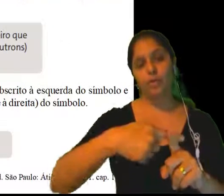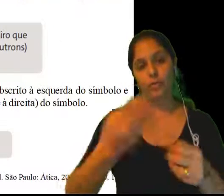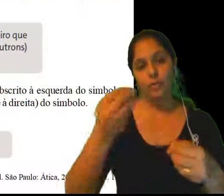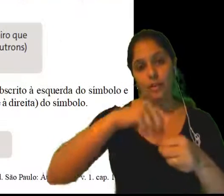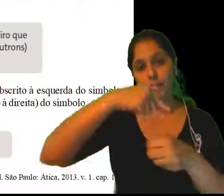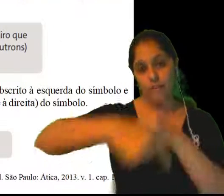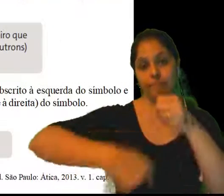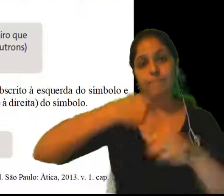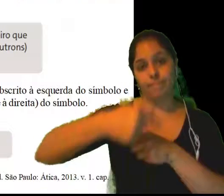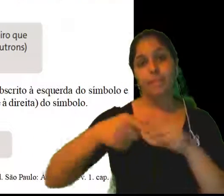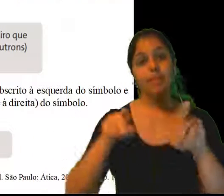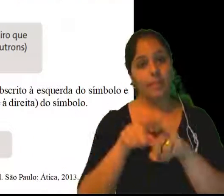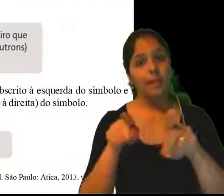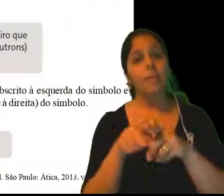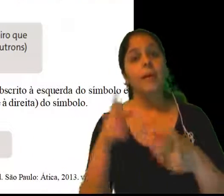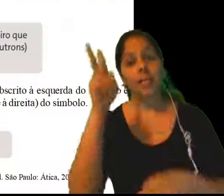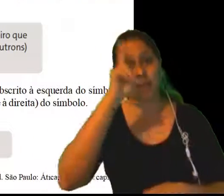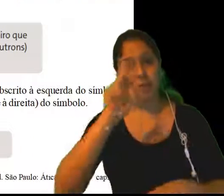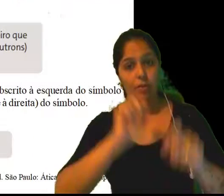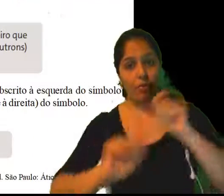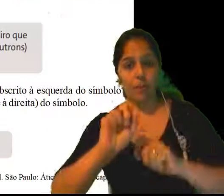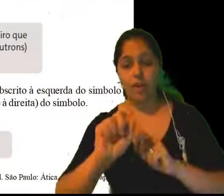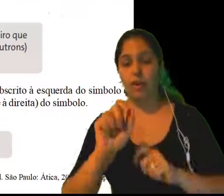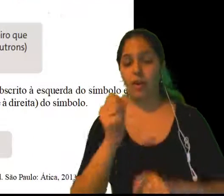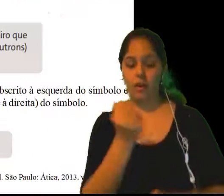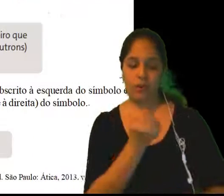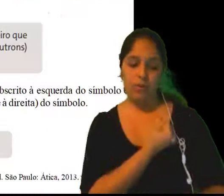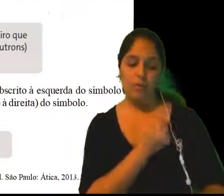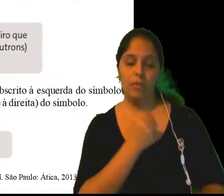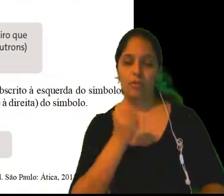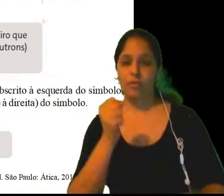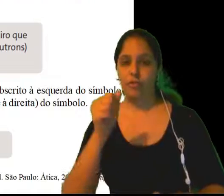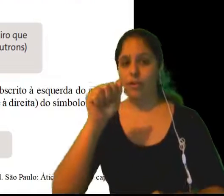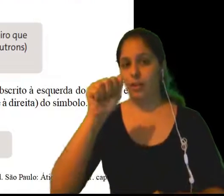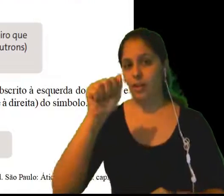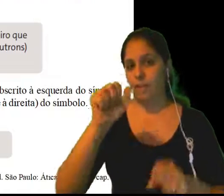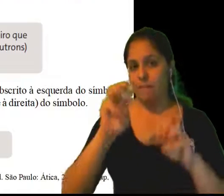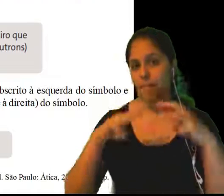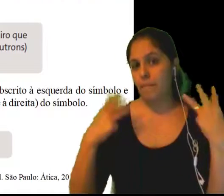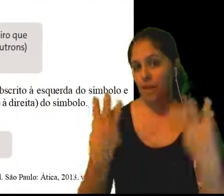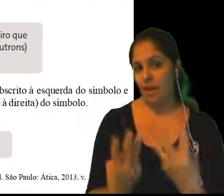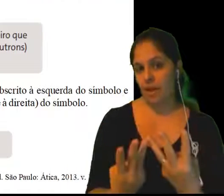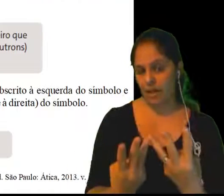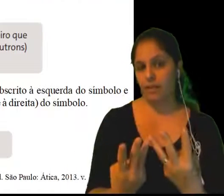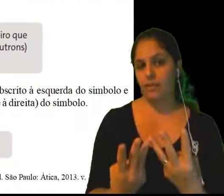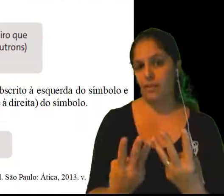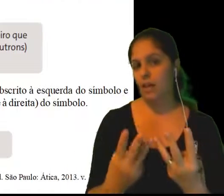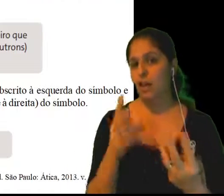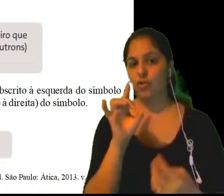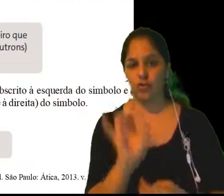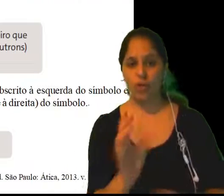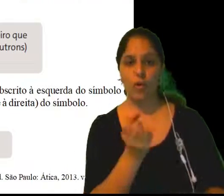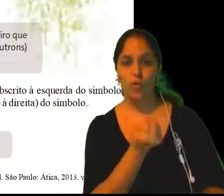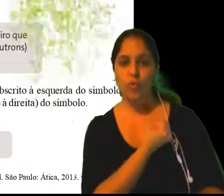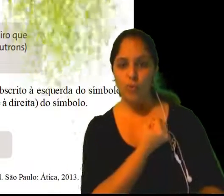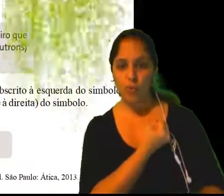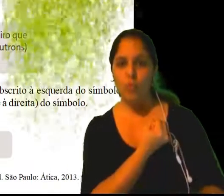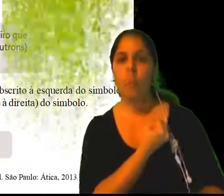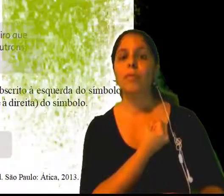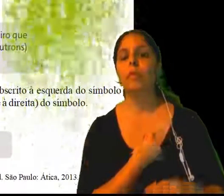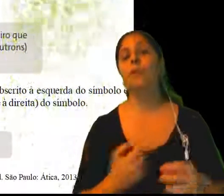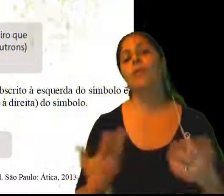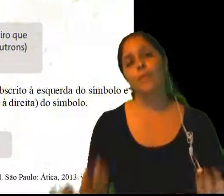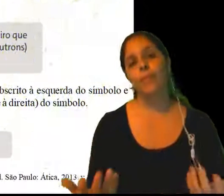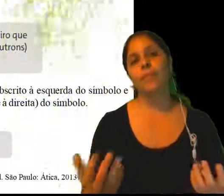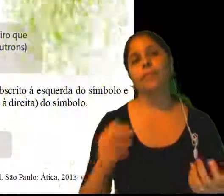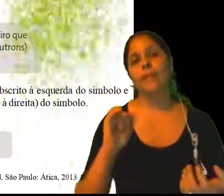nosso átomo. É válido destacar que o número de massa não é uma massa, e sim apenas um número